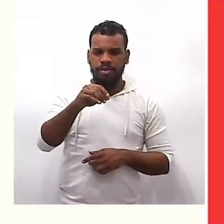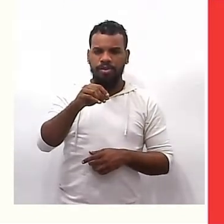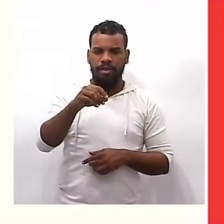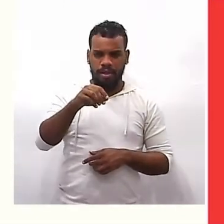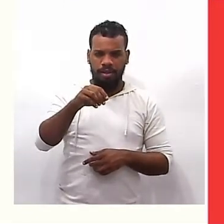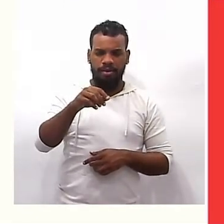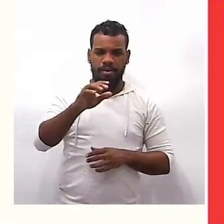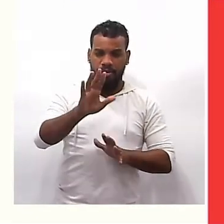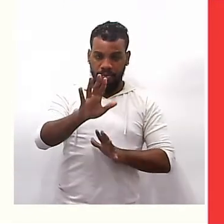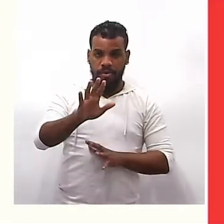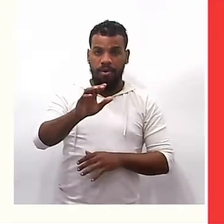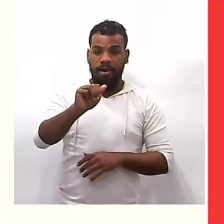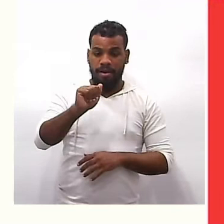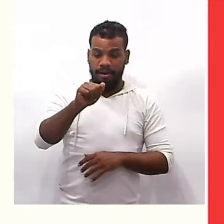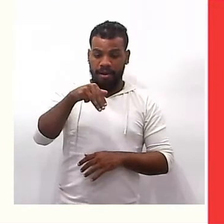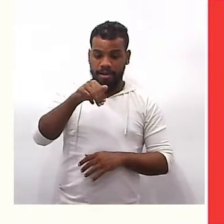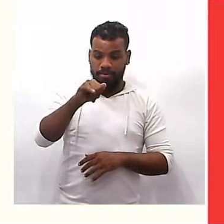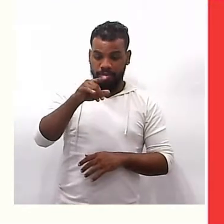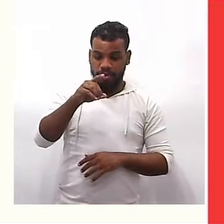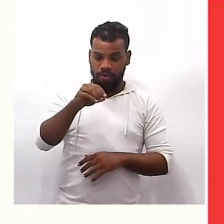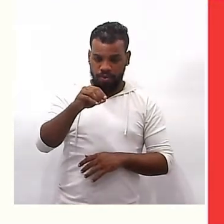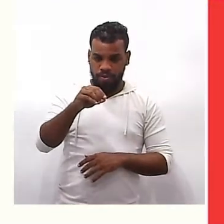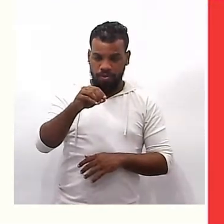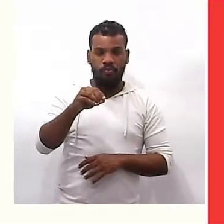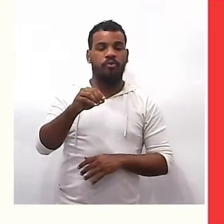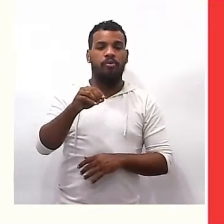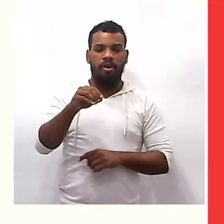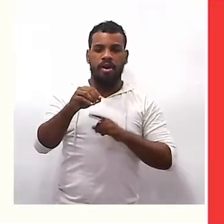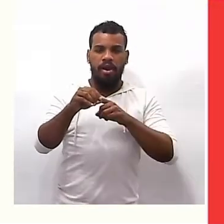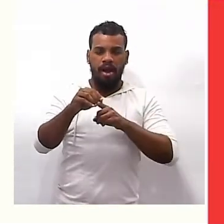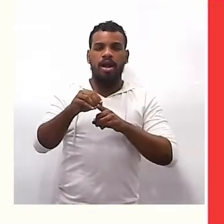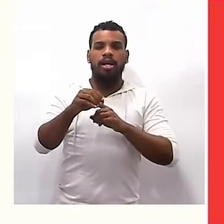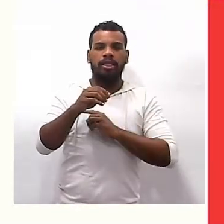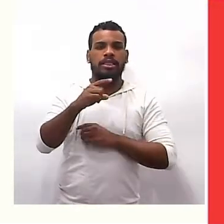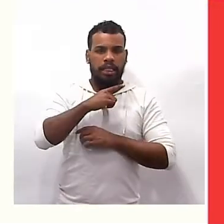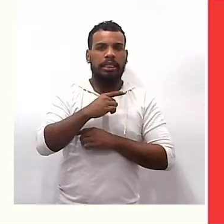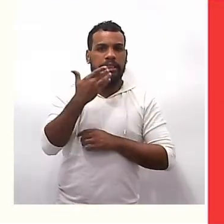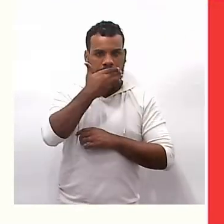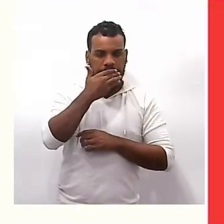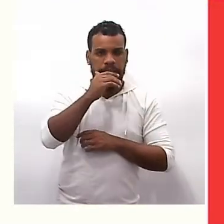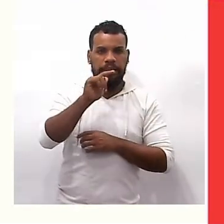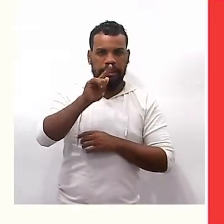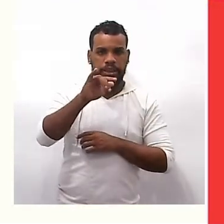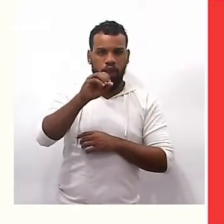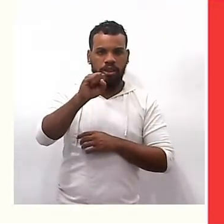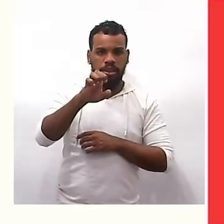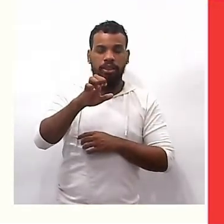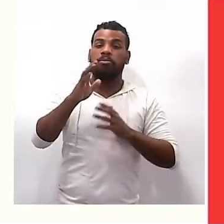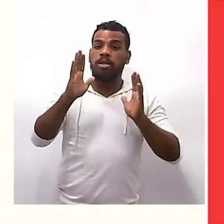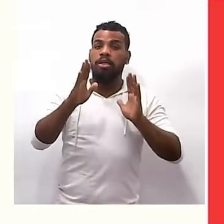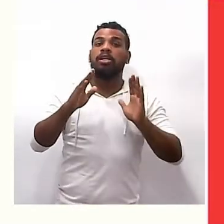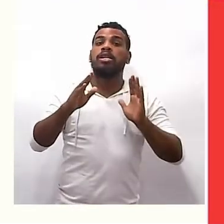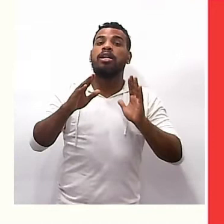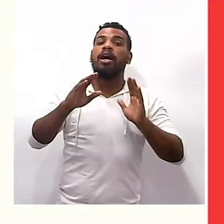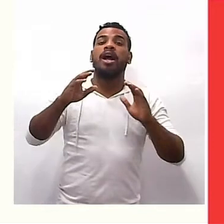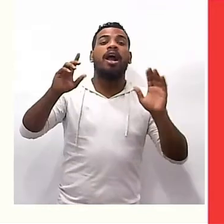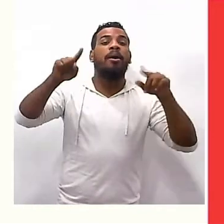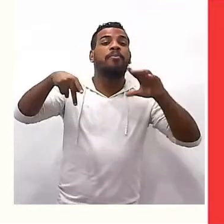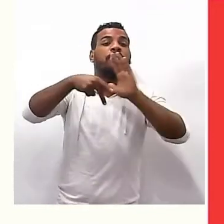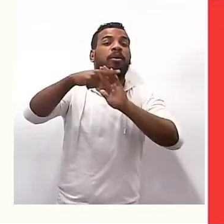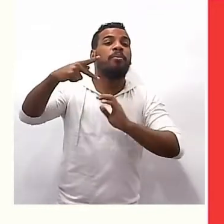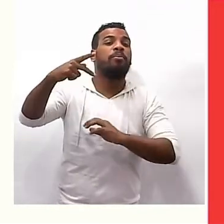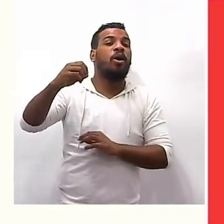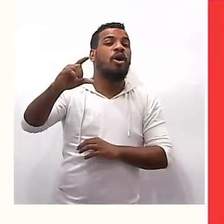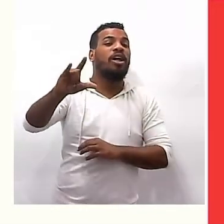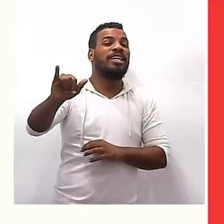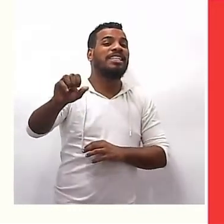seja, veja, por mais que ele seja uma fonte muito grande de glicose, mas lembrem que o amido é um polissacarídeo.